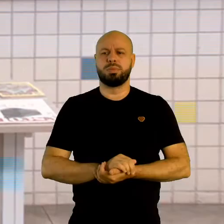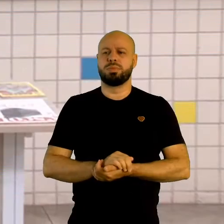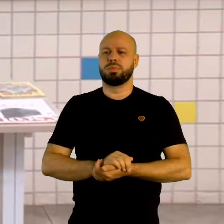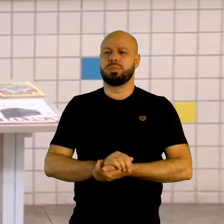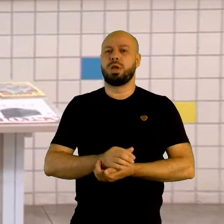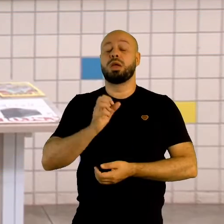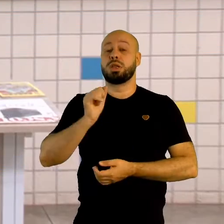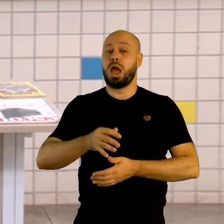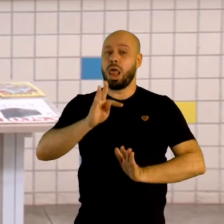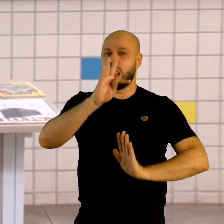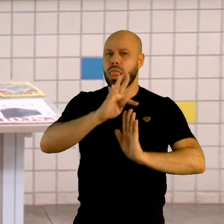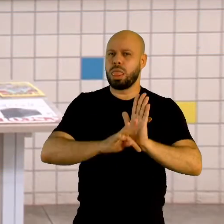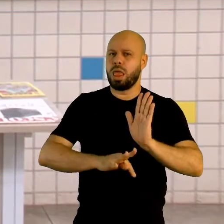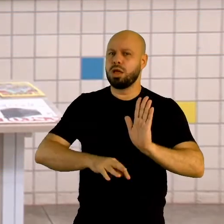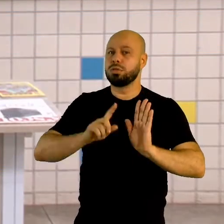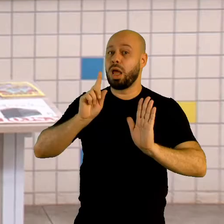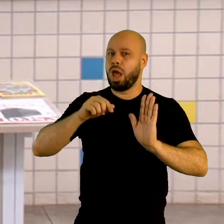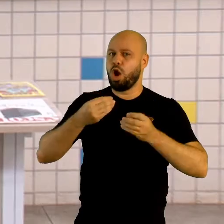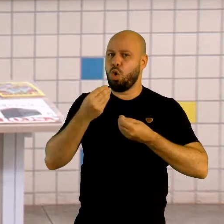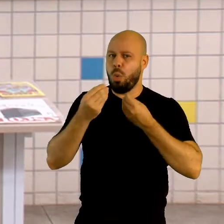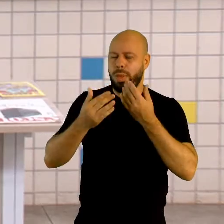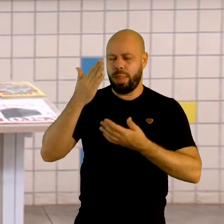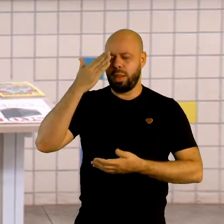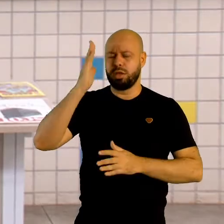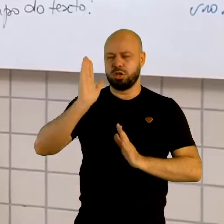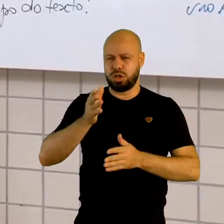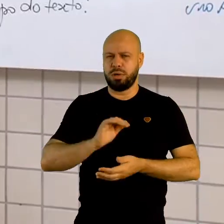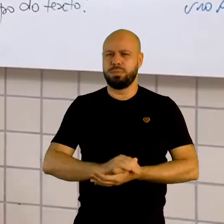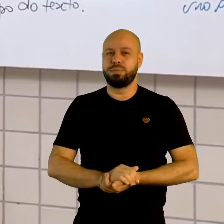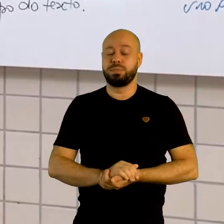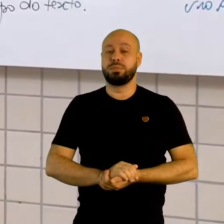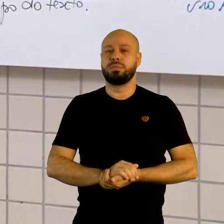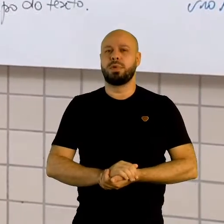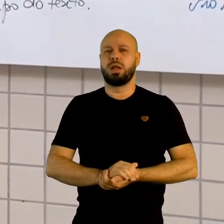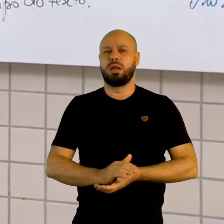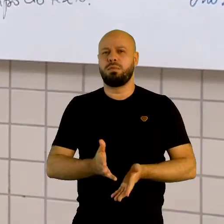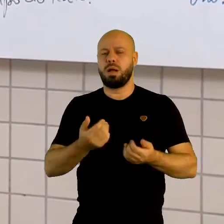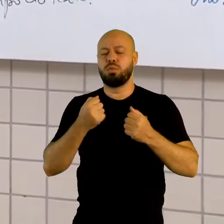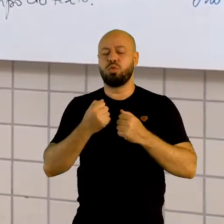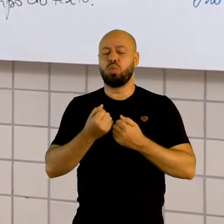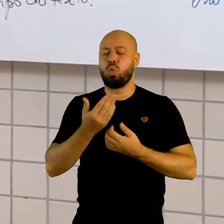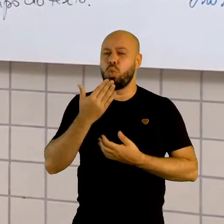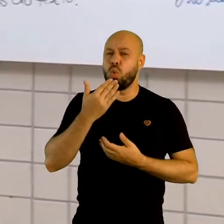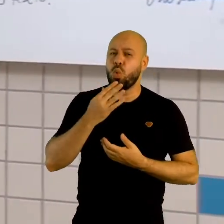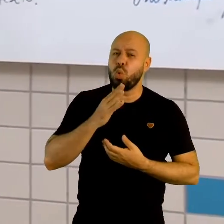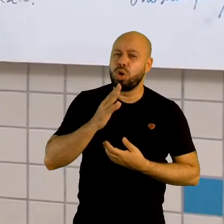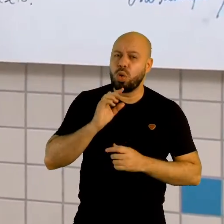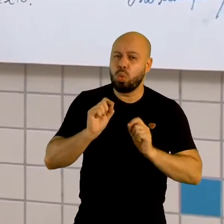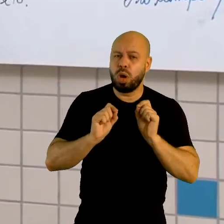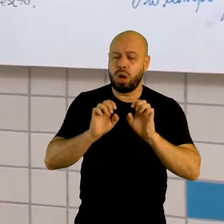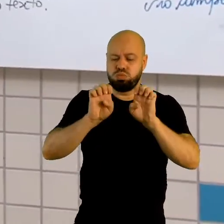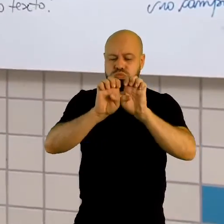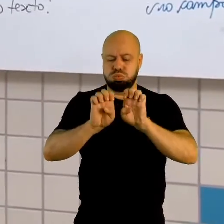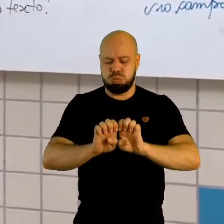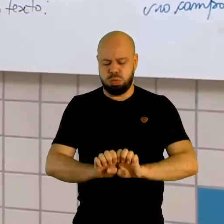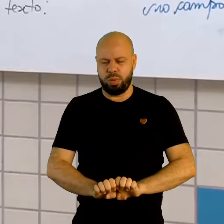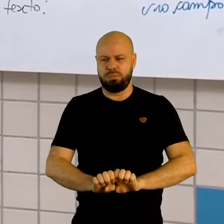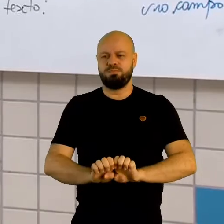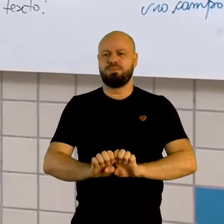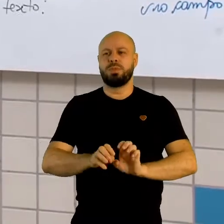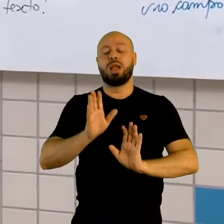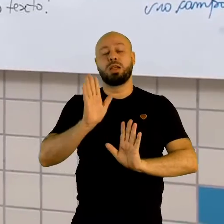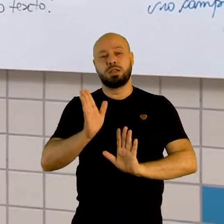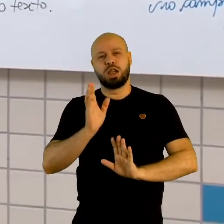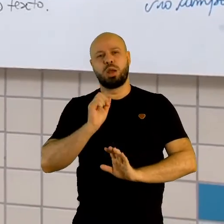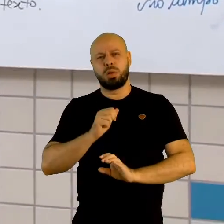tipo de texto ele é. Então agora nós vamos conhecer a estrutura dele. Depois dessa breve